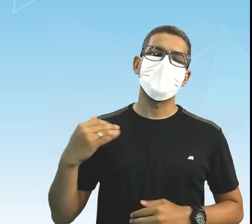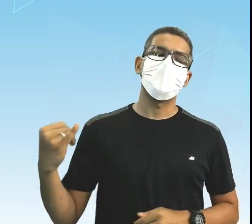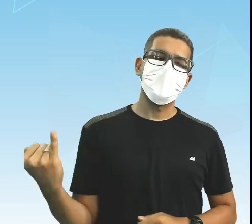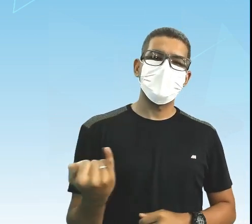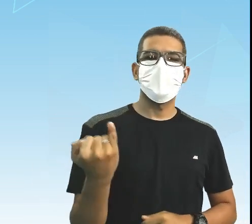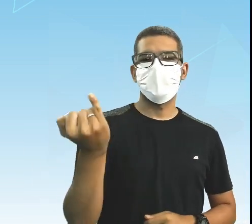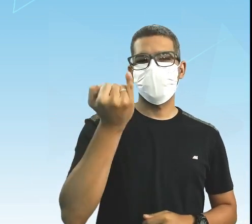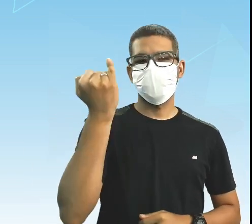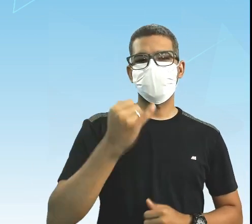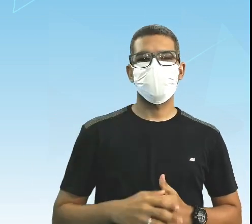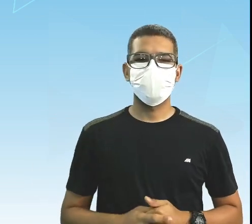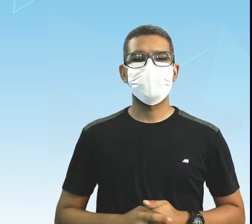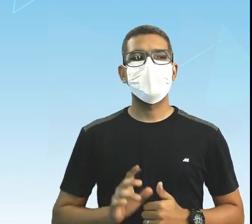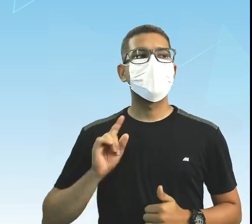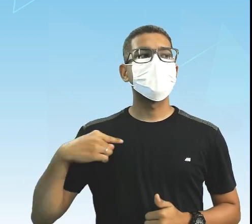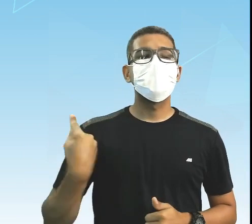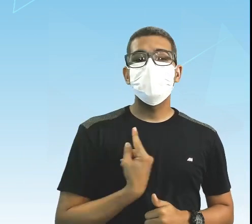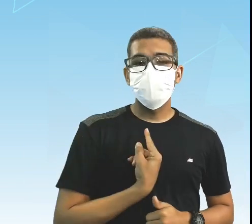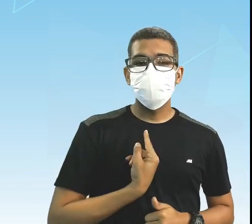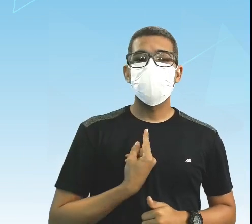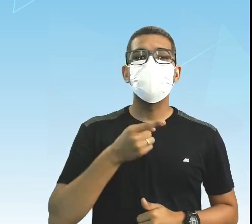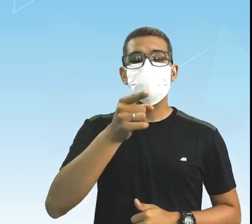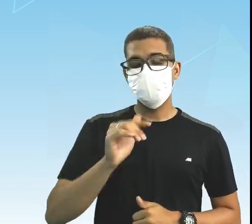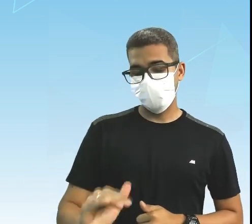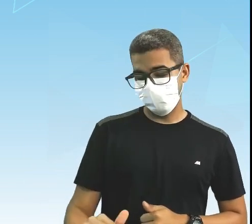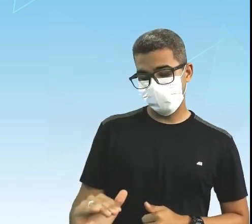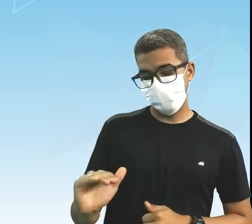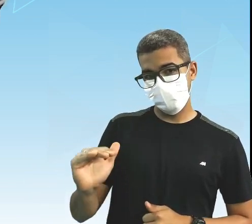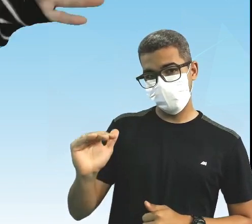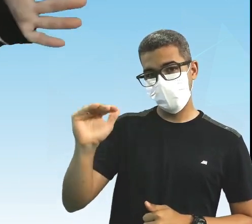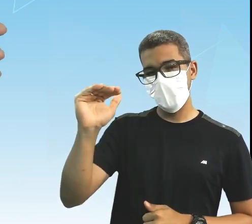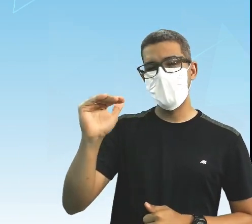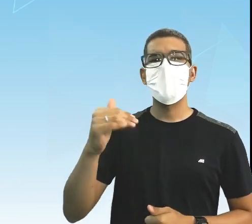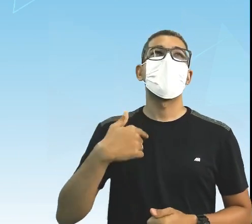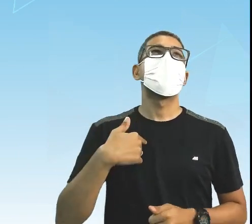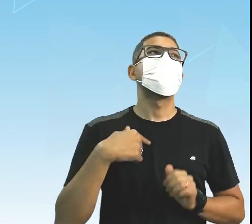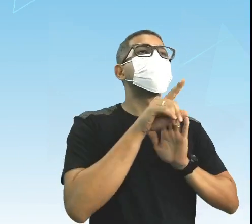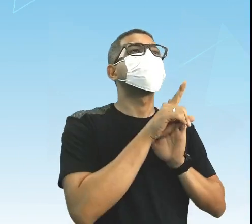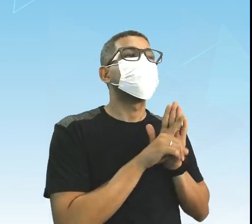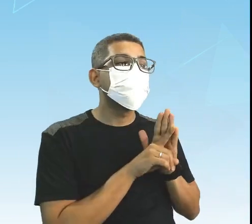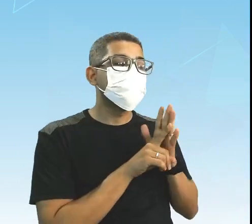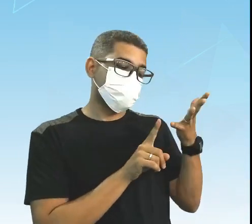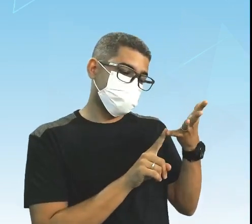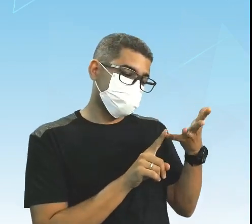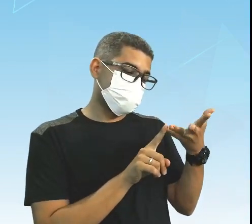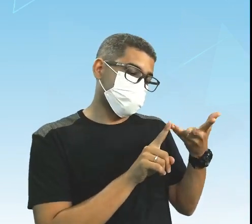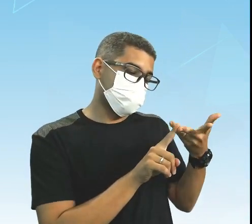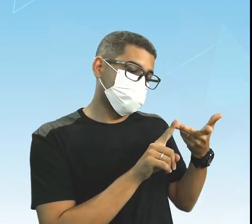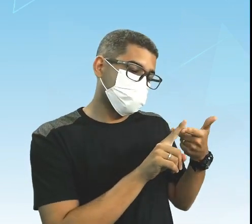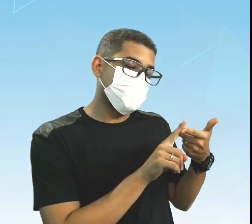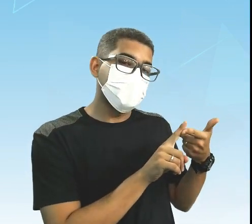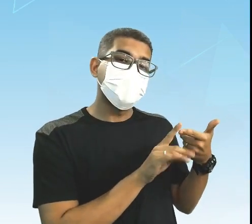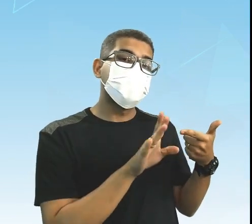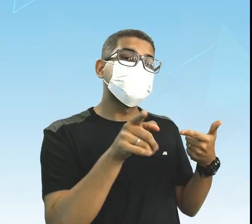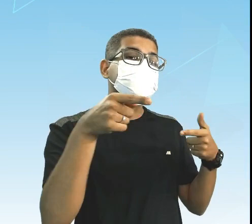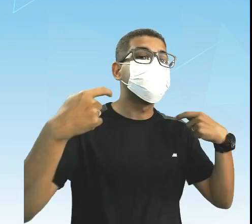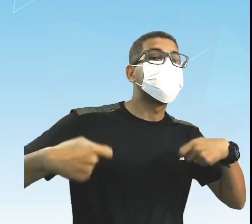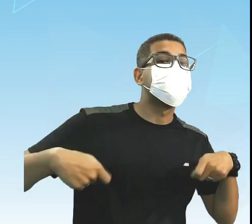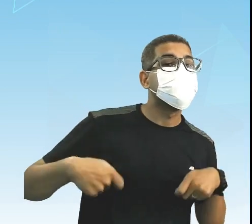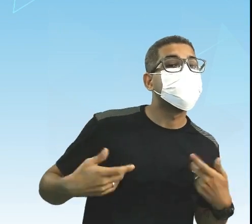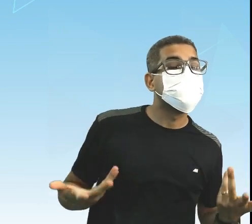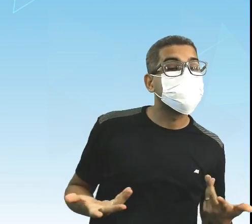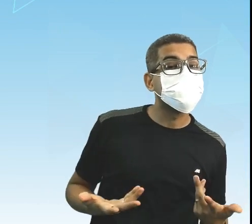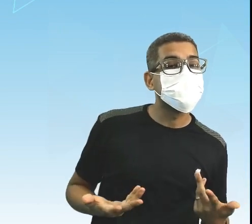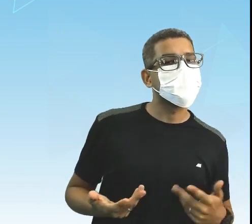importante. Vocês começaram de pequenininho. Eu tenho direito a isso, mas também tem que saber os seus deveres, que também são muito